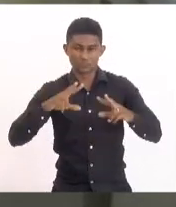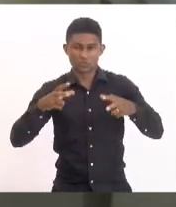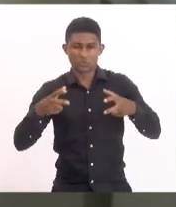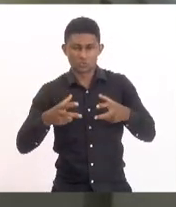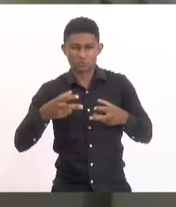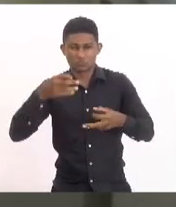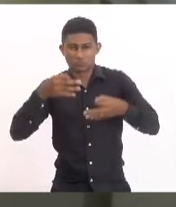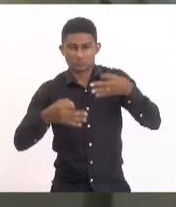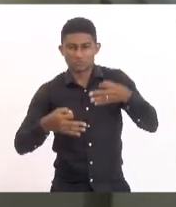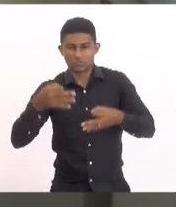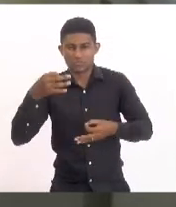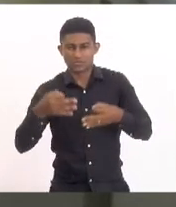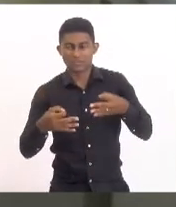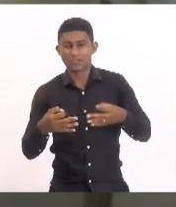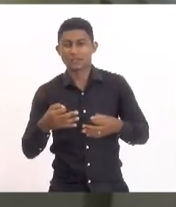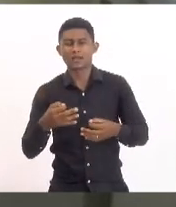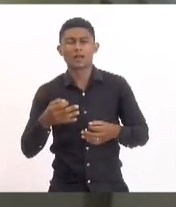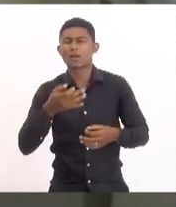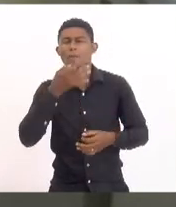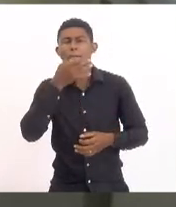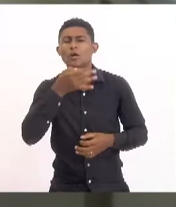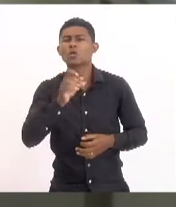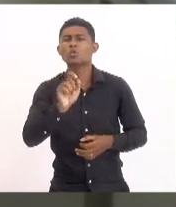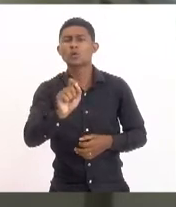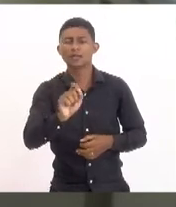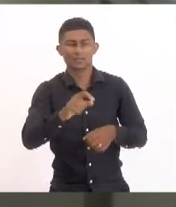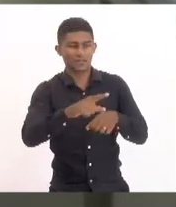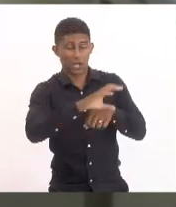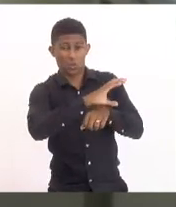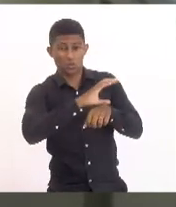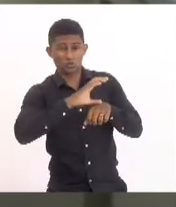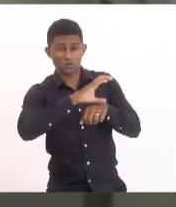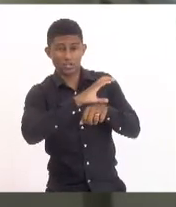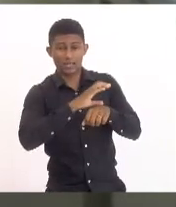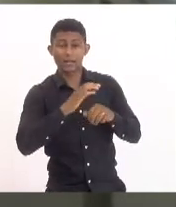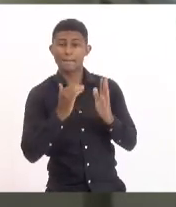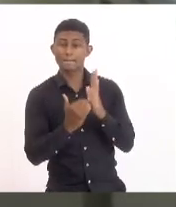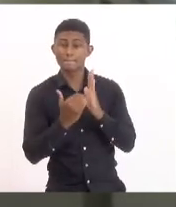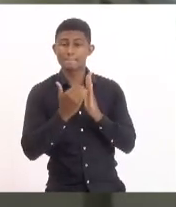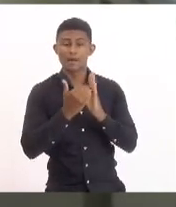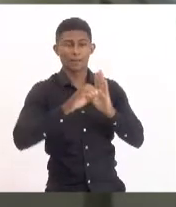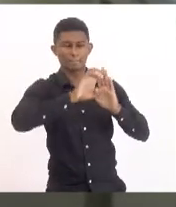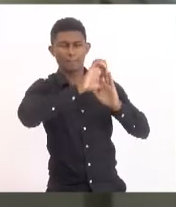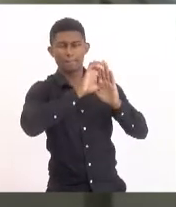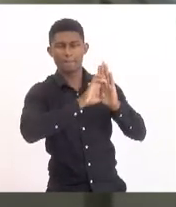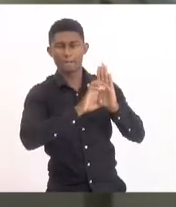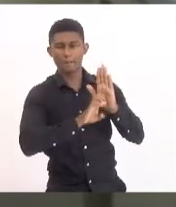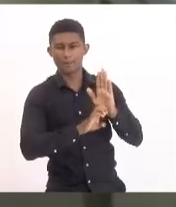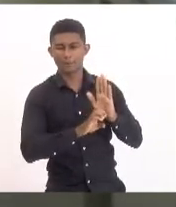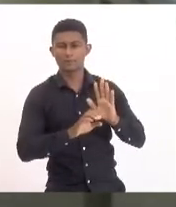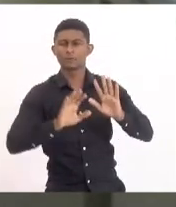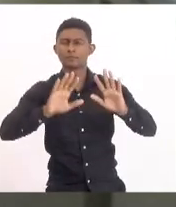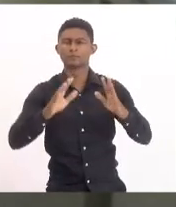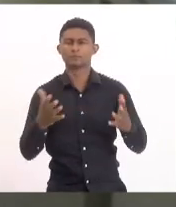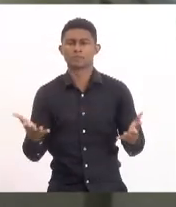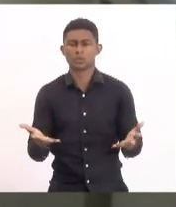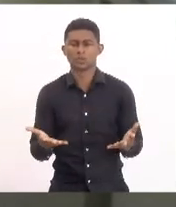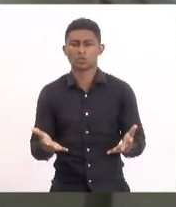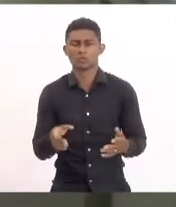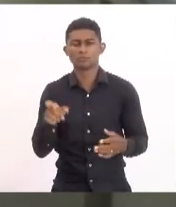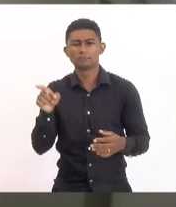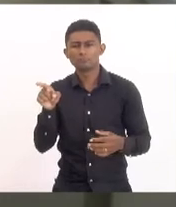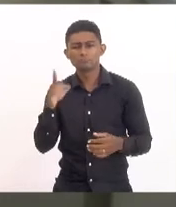pela constitucionalidade com emendas. Aduziu hoje a deputada